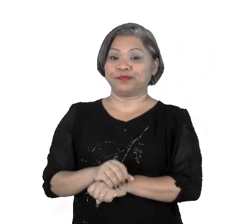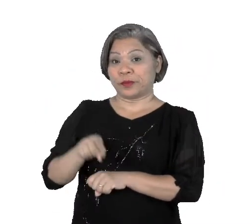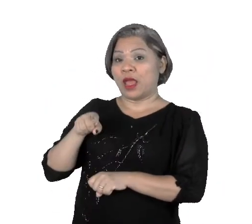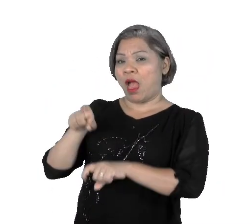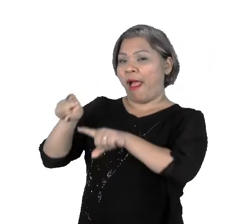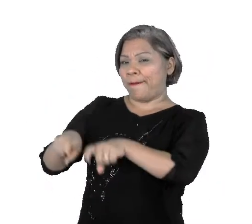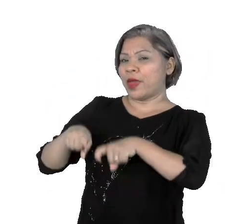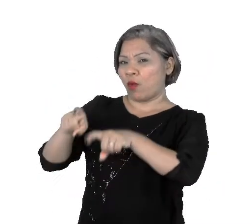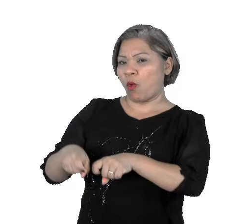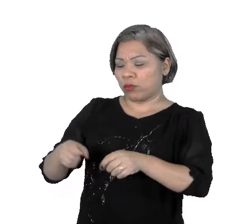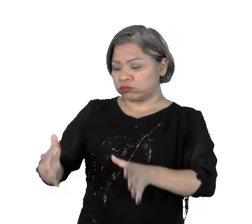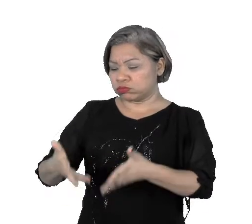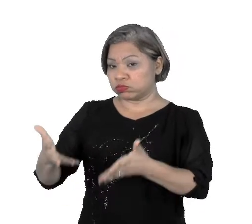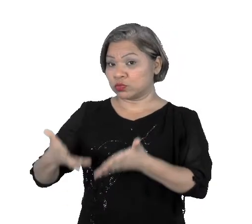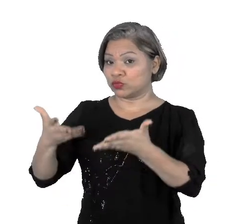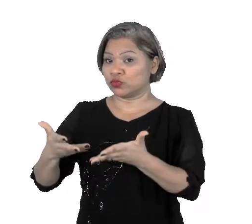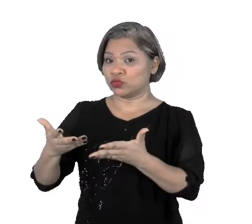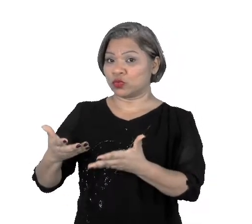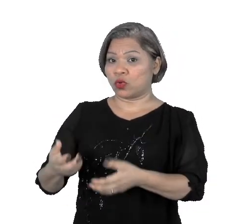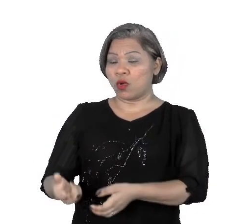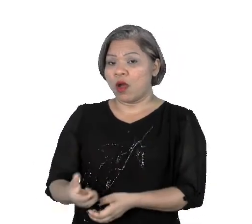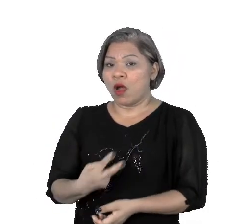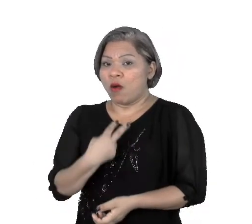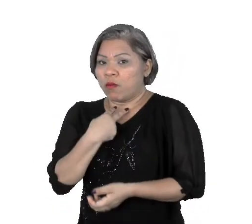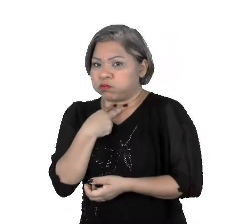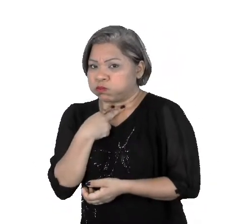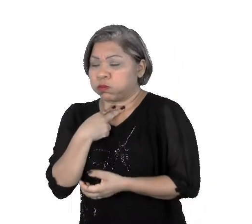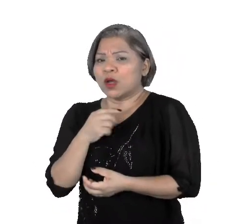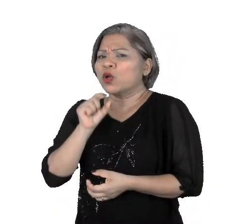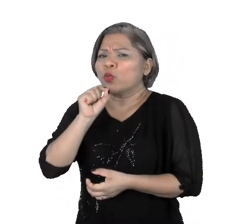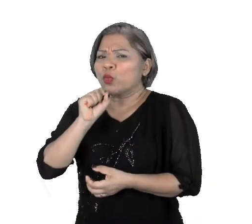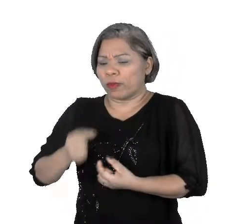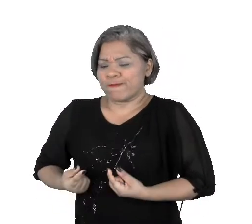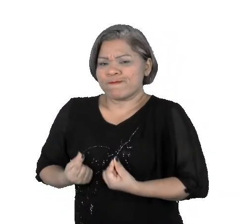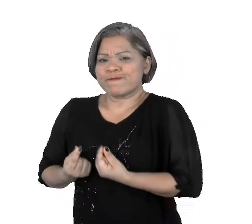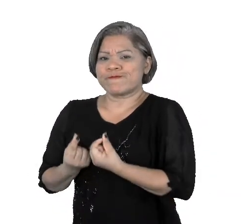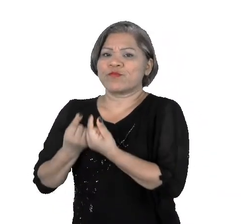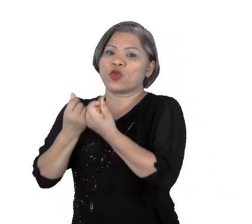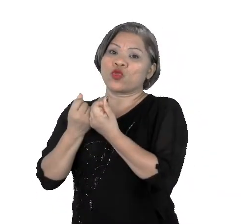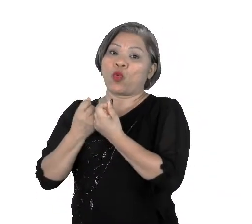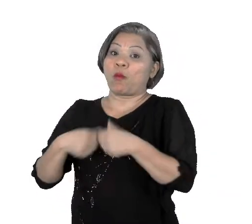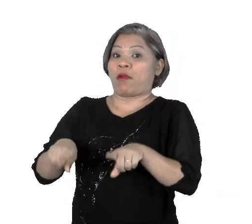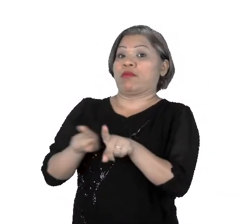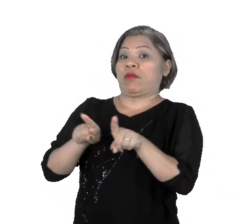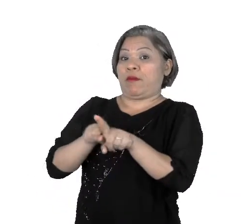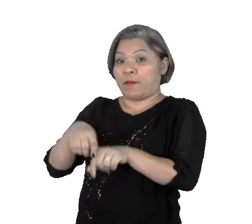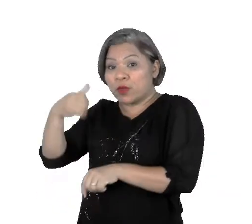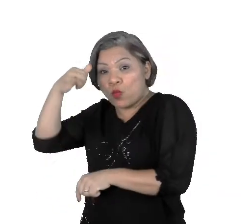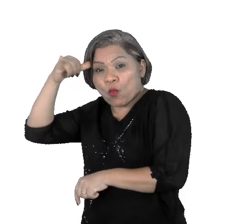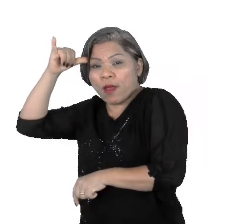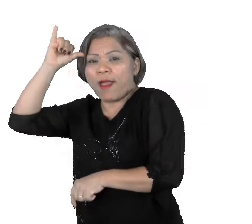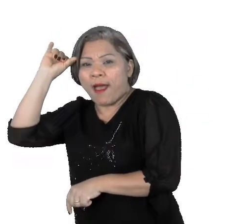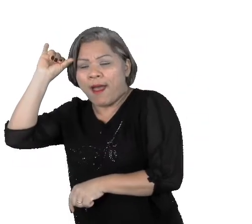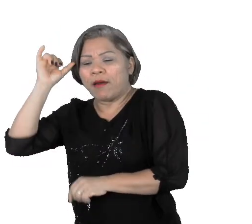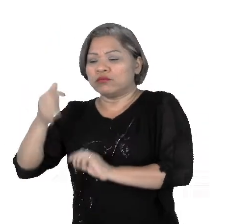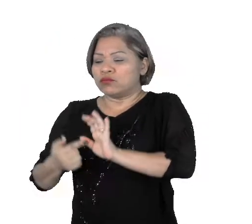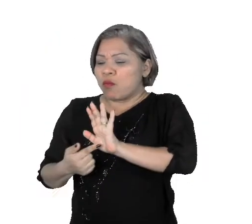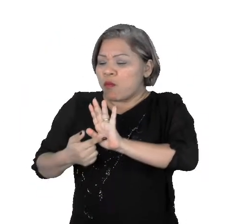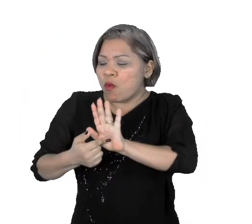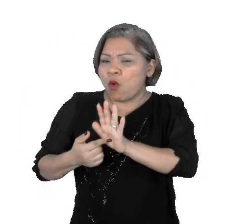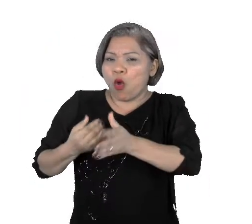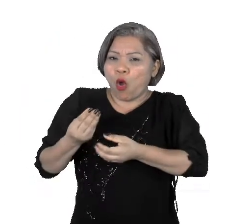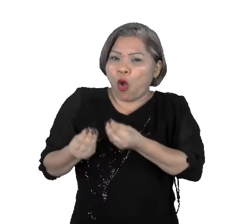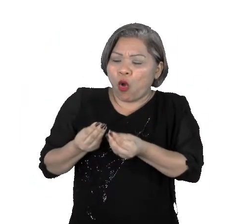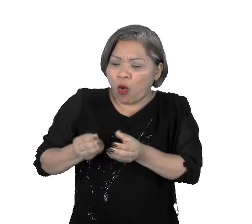a ocupação econômica. O gado ele também abriu caminhos para a interiorização